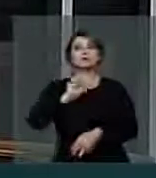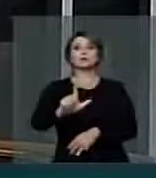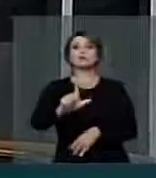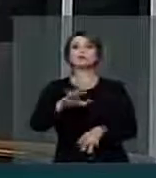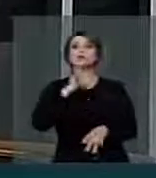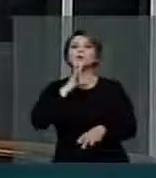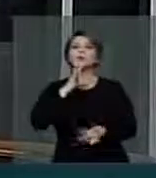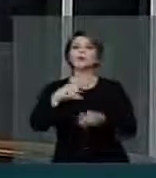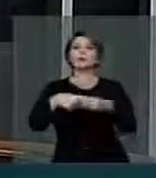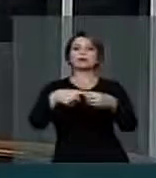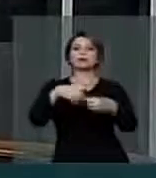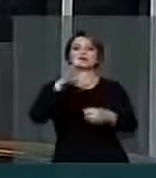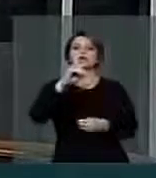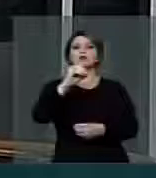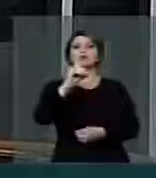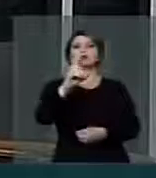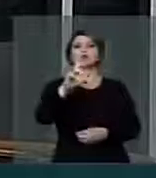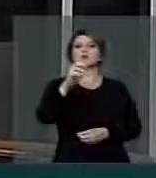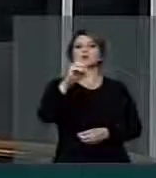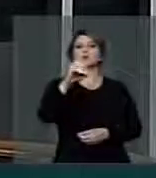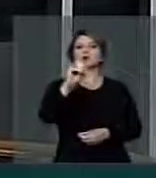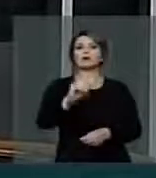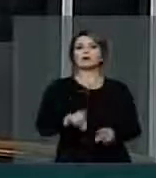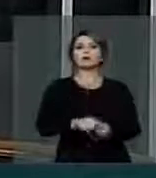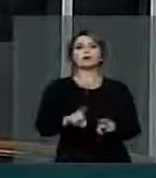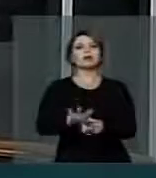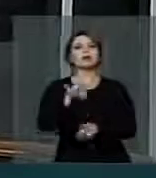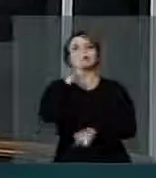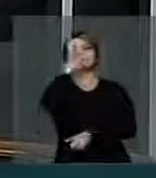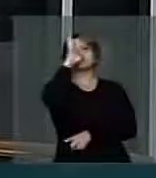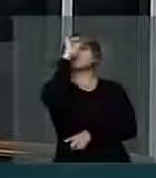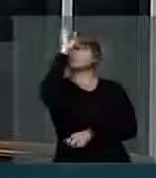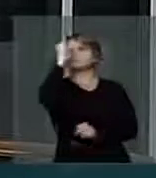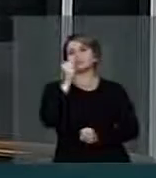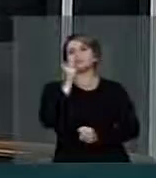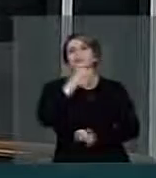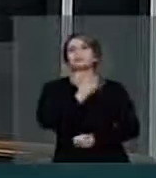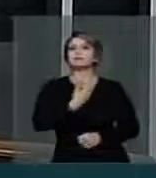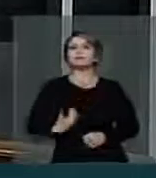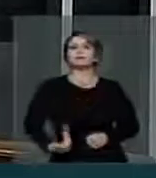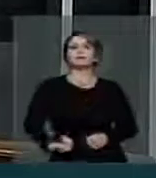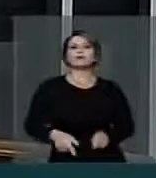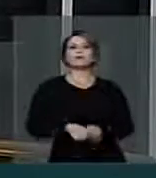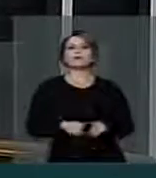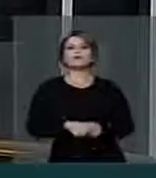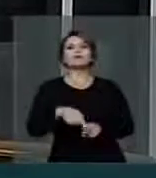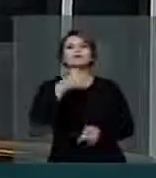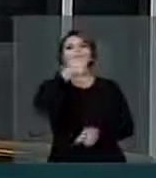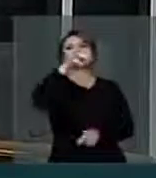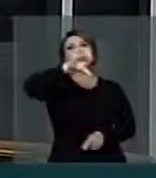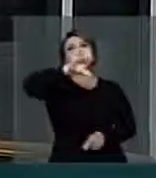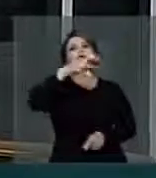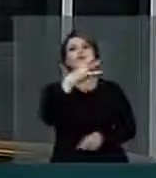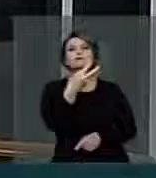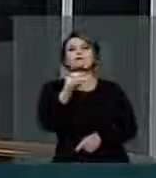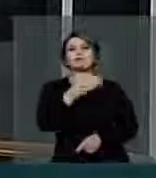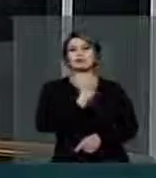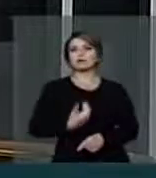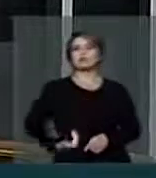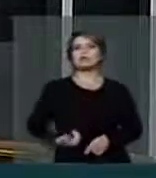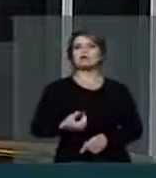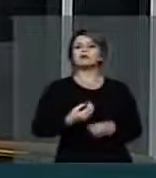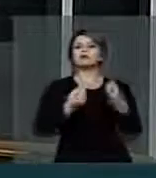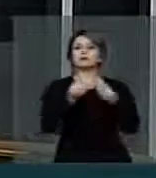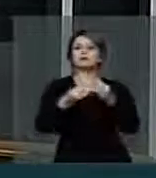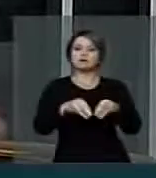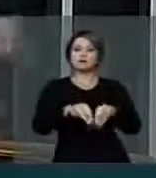municípios, deputado Exalci. Ali é uma imoralidade. O governo, na década de 30, entregou os